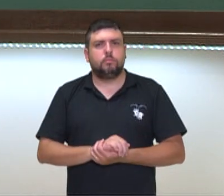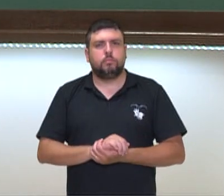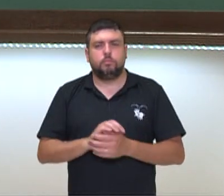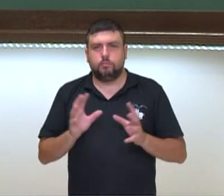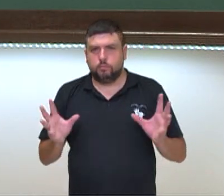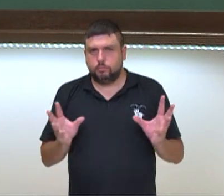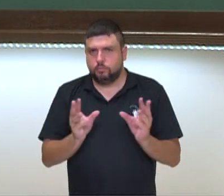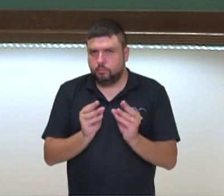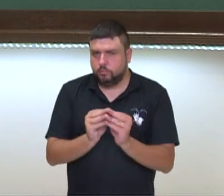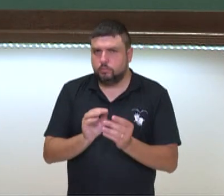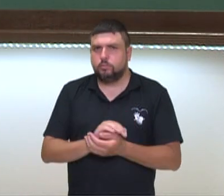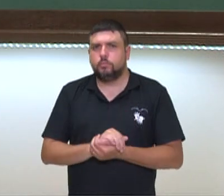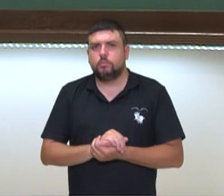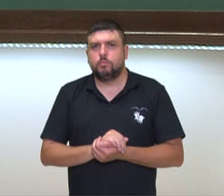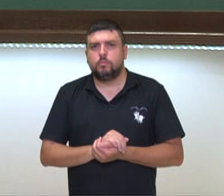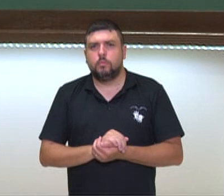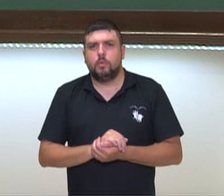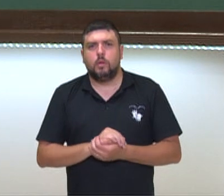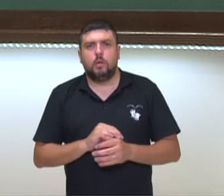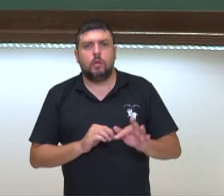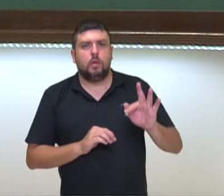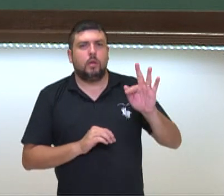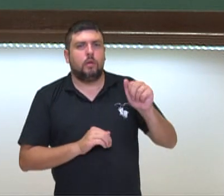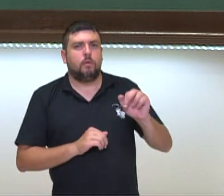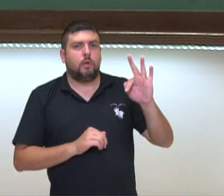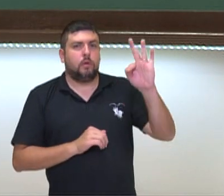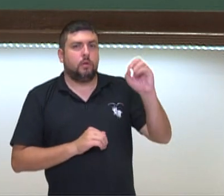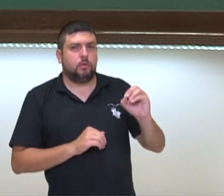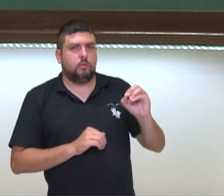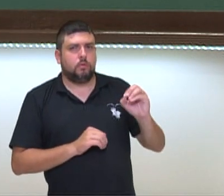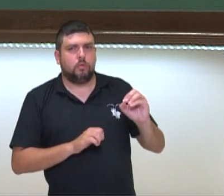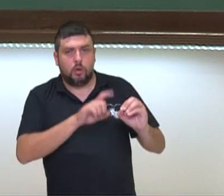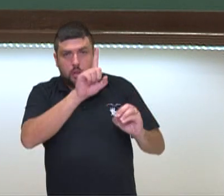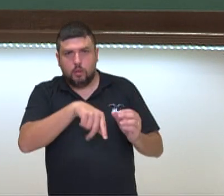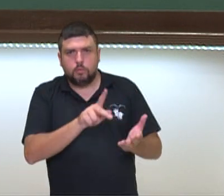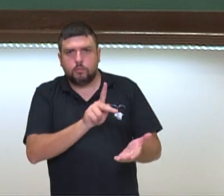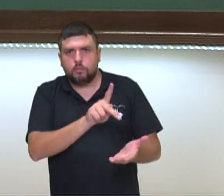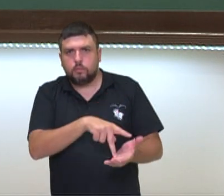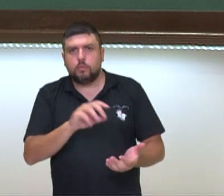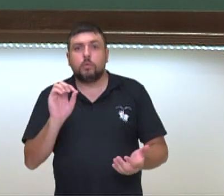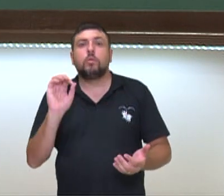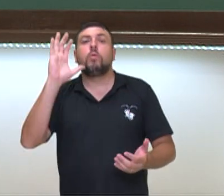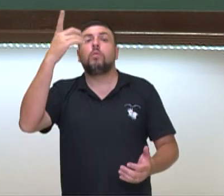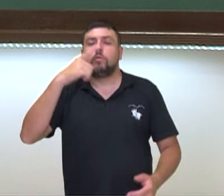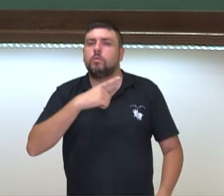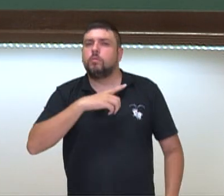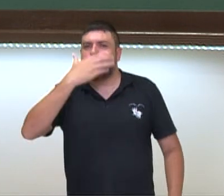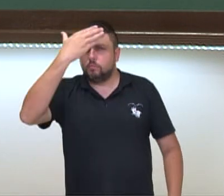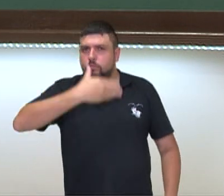Resumindo, fato é aquilo que de fato aconteceu, é comprovado.